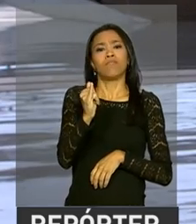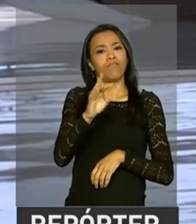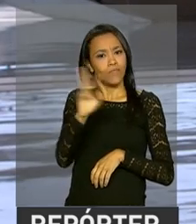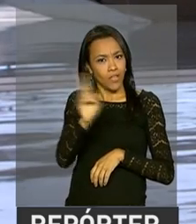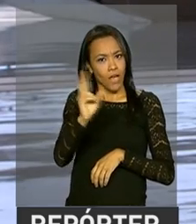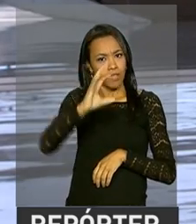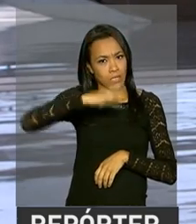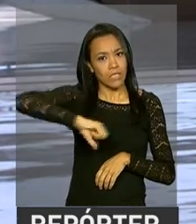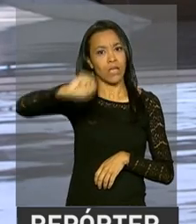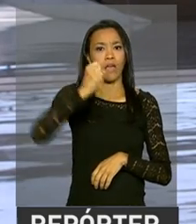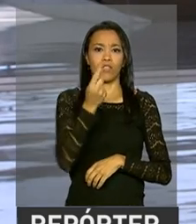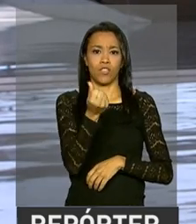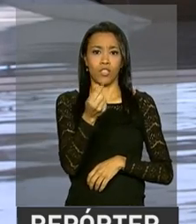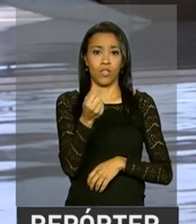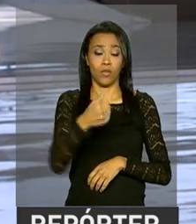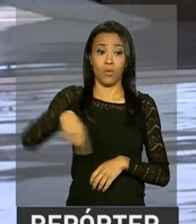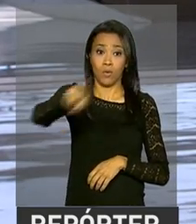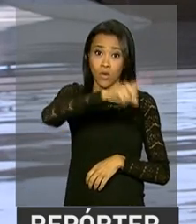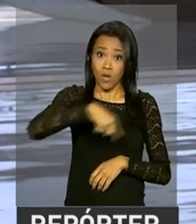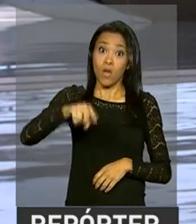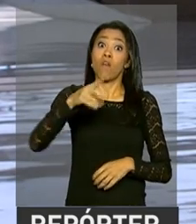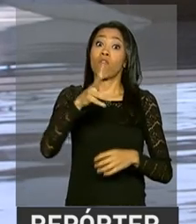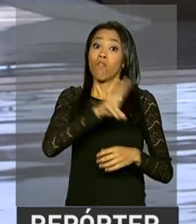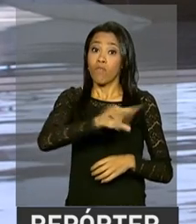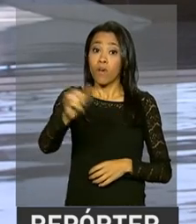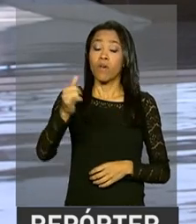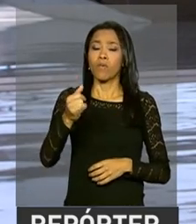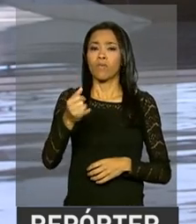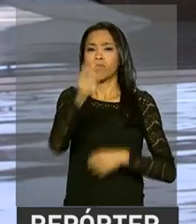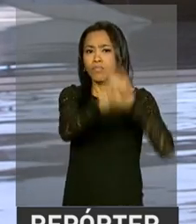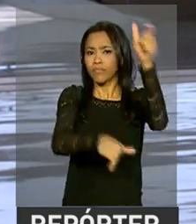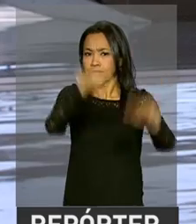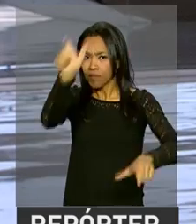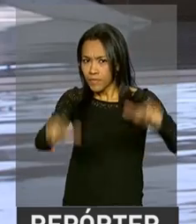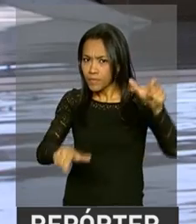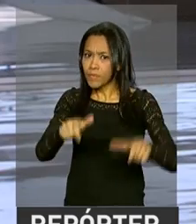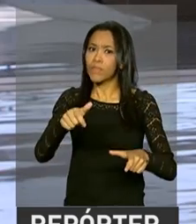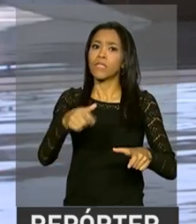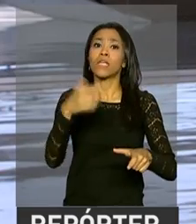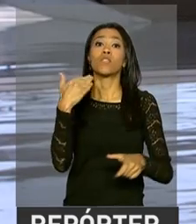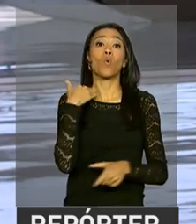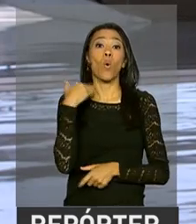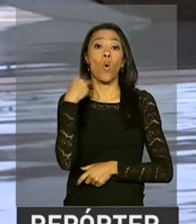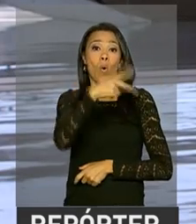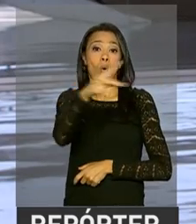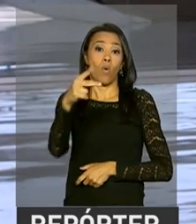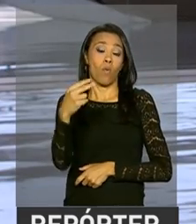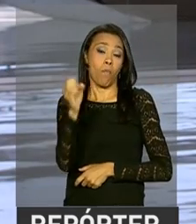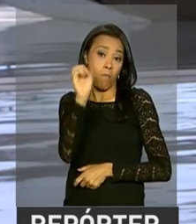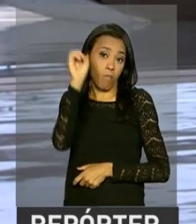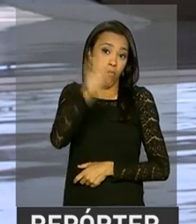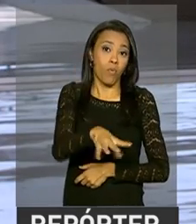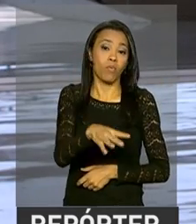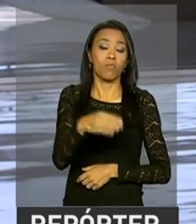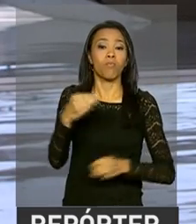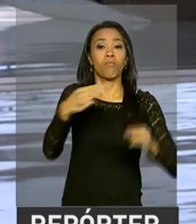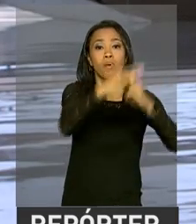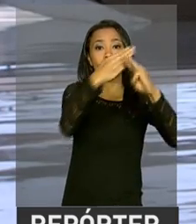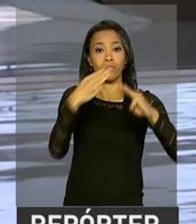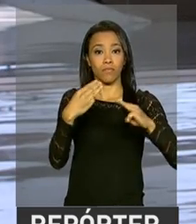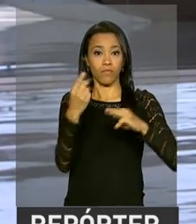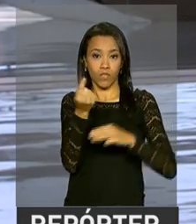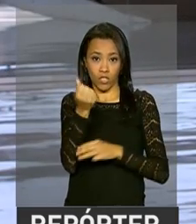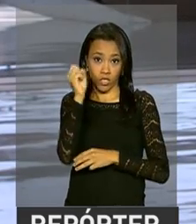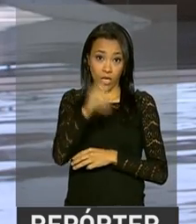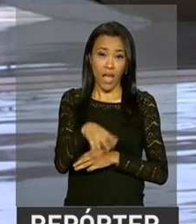milhão e 600 mil trabalhadores vão receber automaticamente o crédito em suas contas na Caixa Econômica. Até às